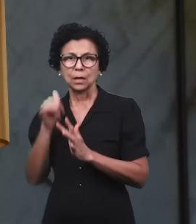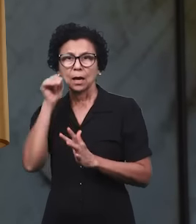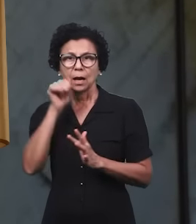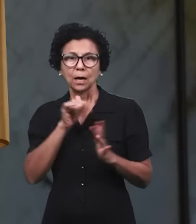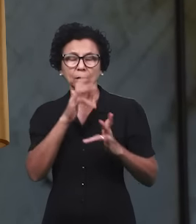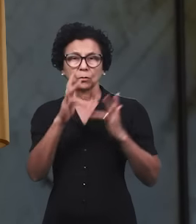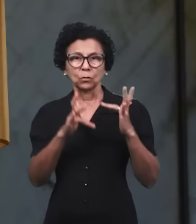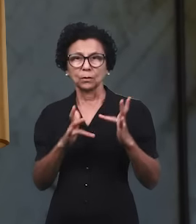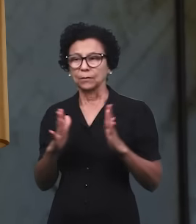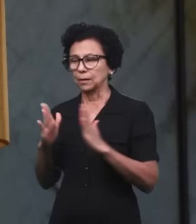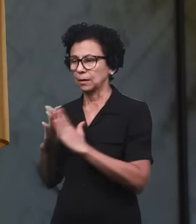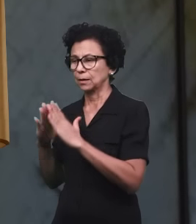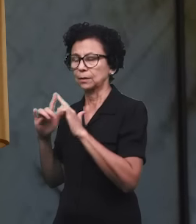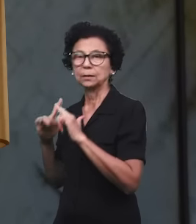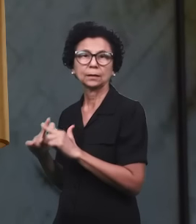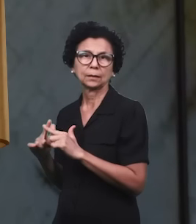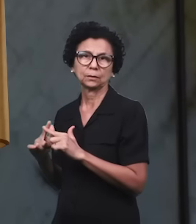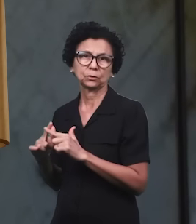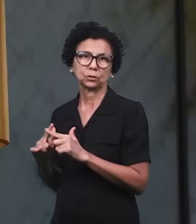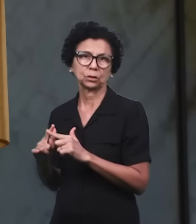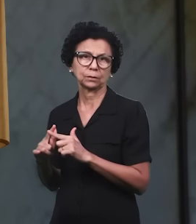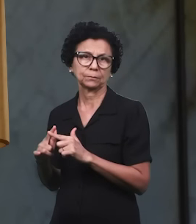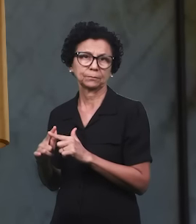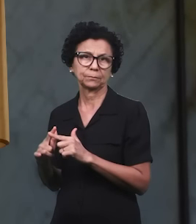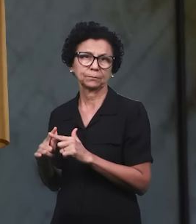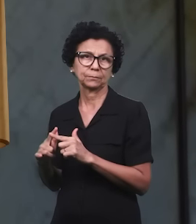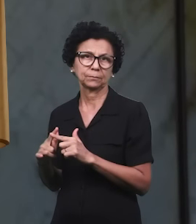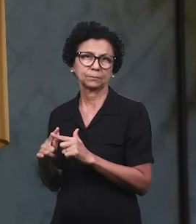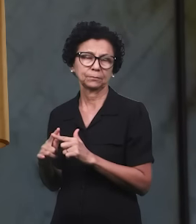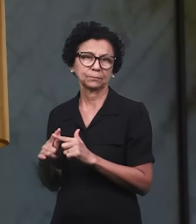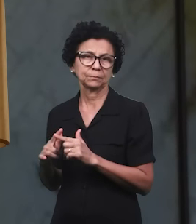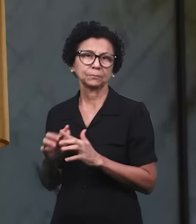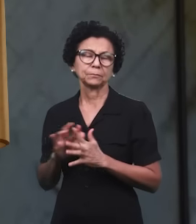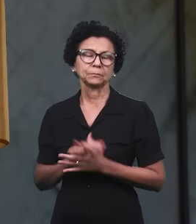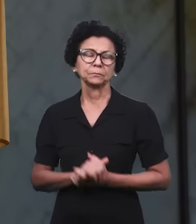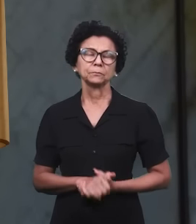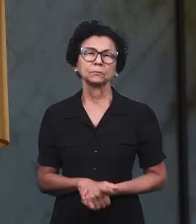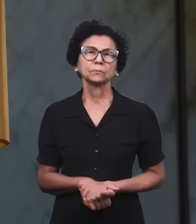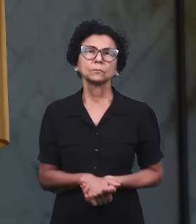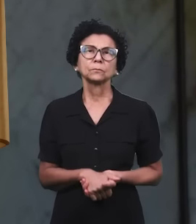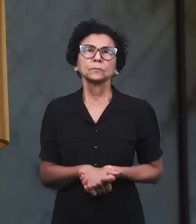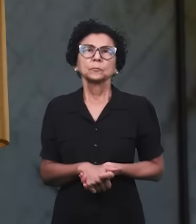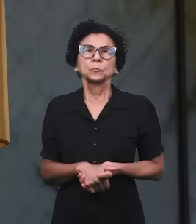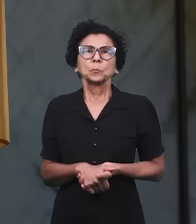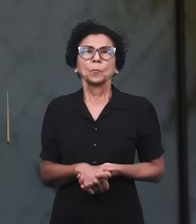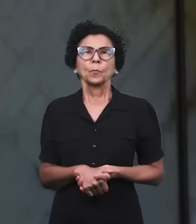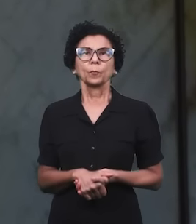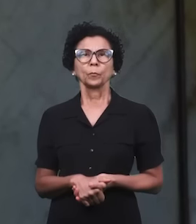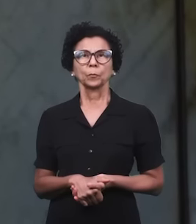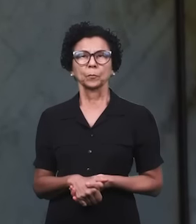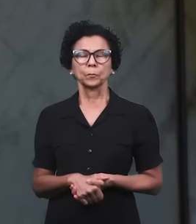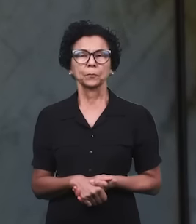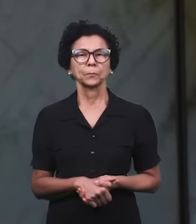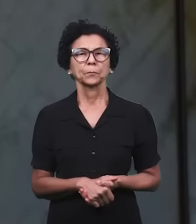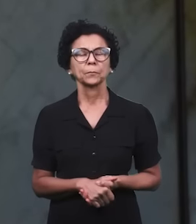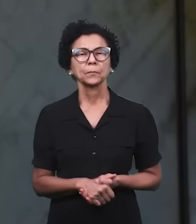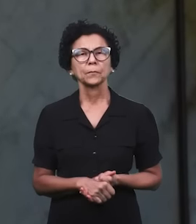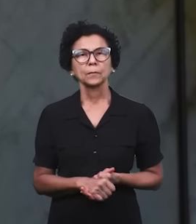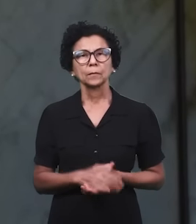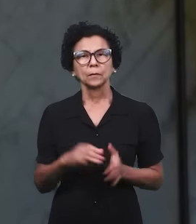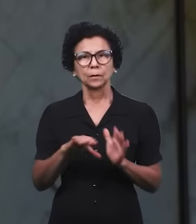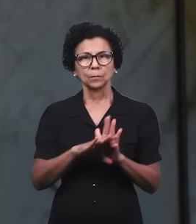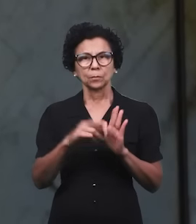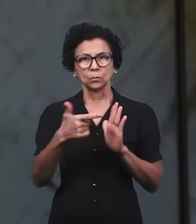é esse mistério. Digo-vos, Jesus e a sua igreja. Então, quando nós lemos esse